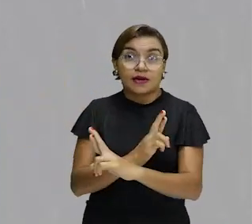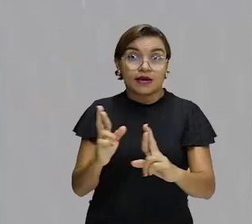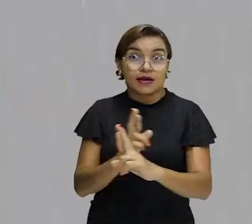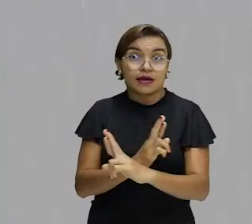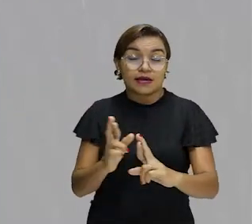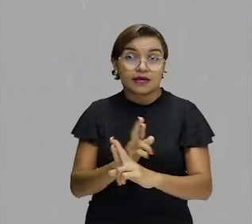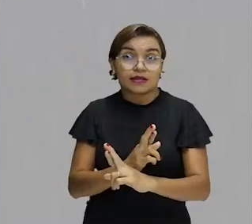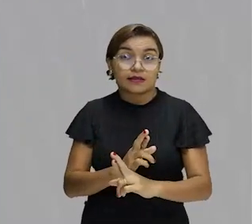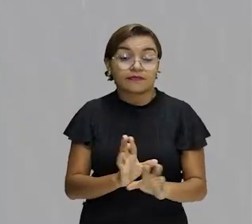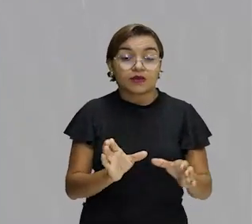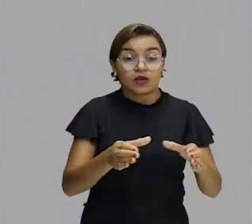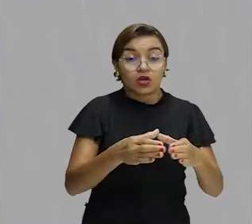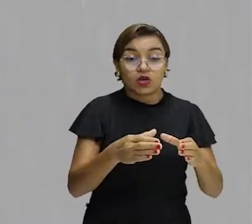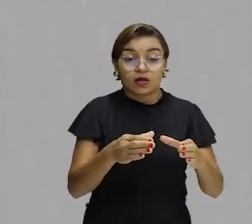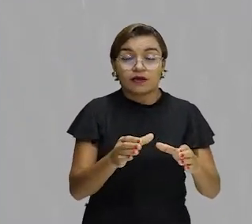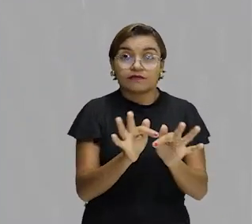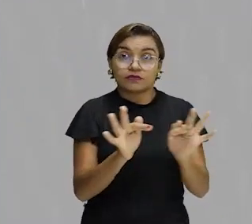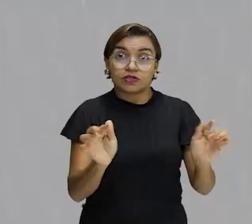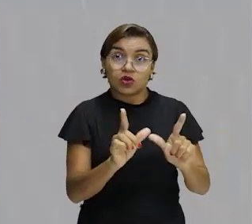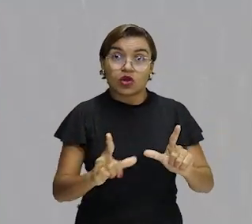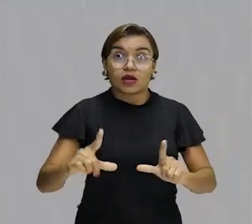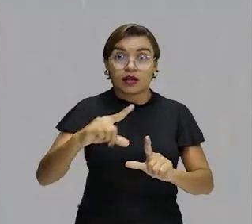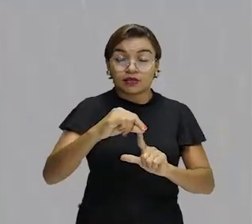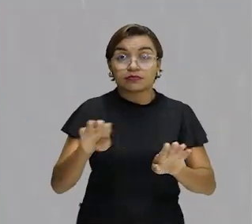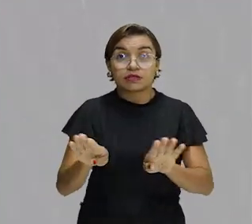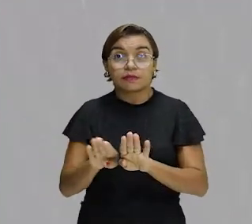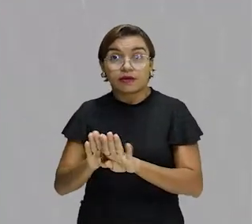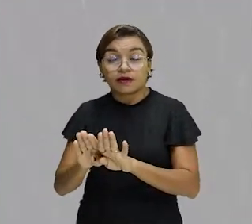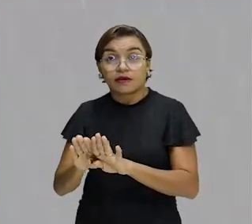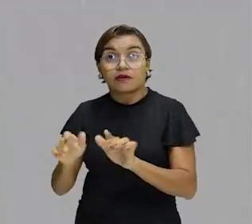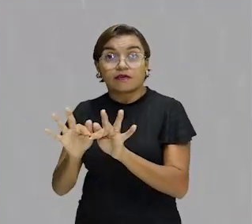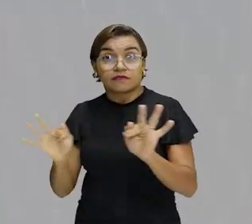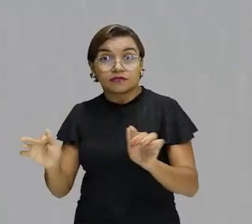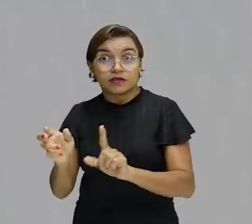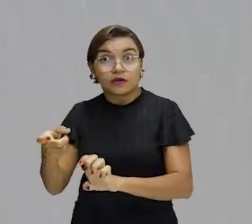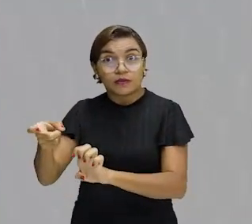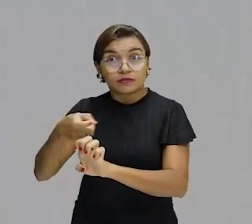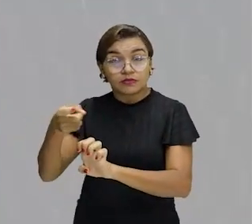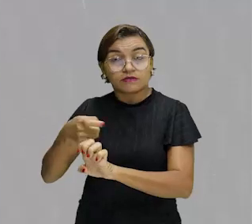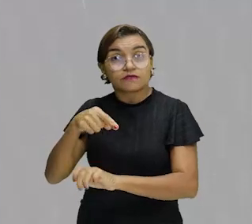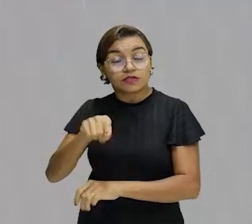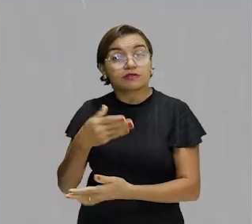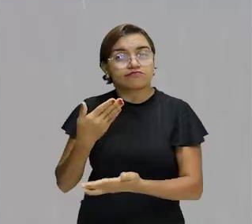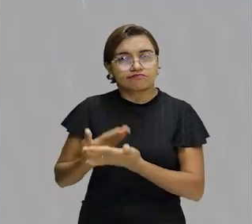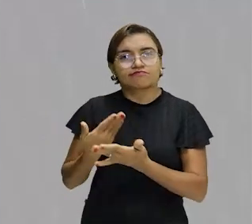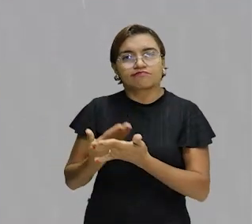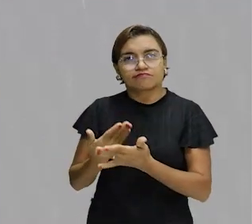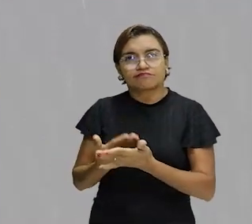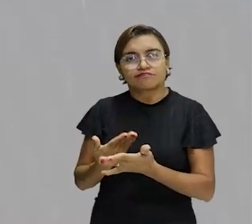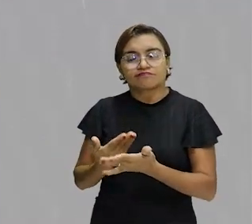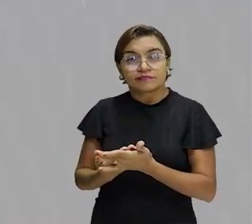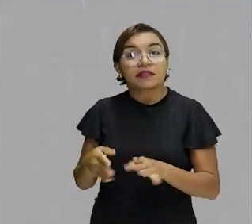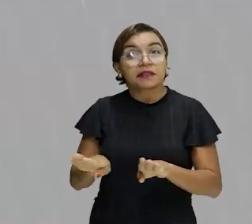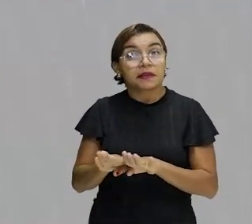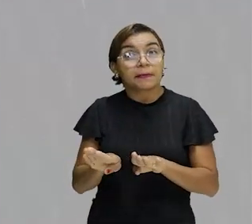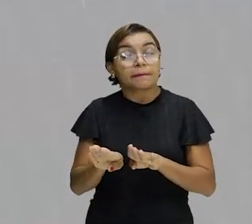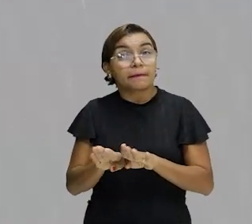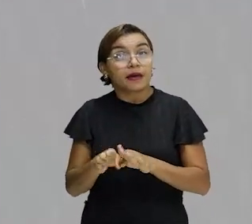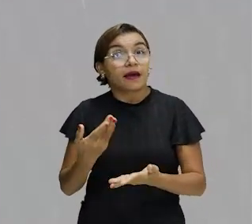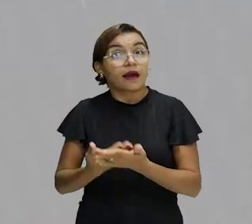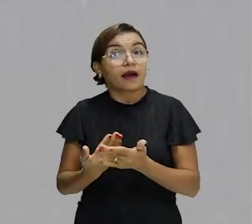estudou o logaritmo da potência. Além disso, você viu os chamados logaritmos decimais e a mudança de base,